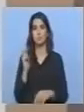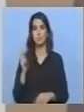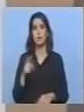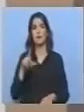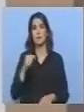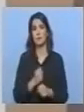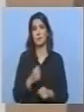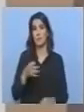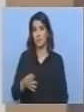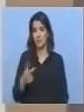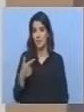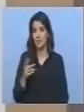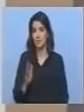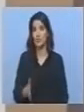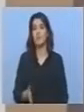Portugal Telecom.